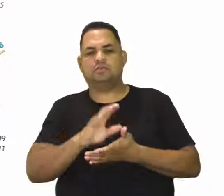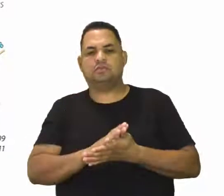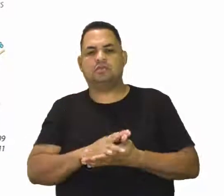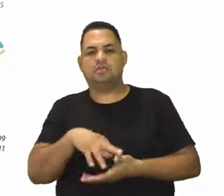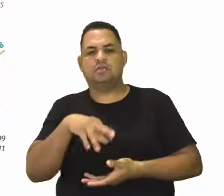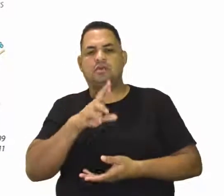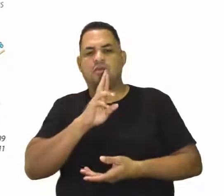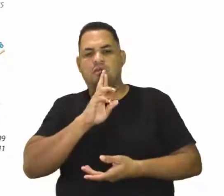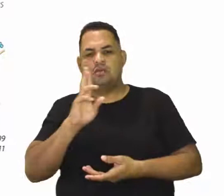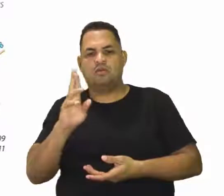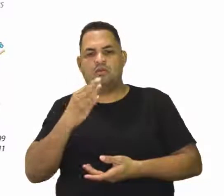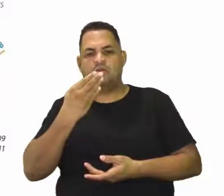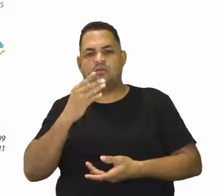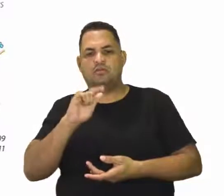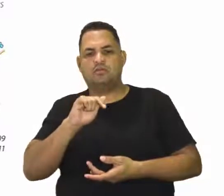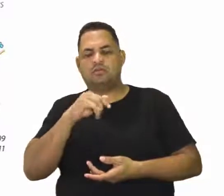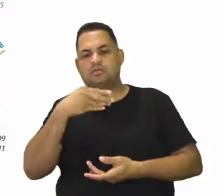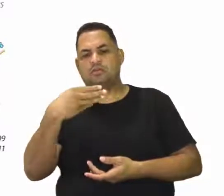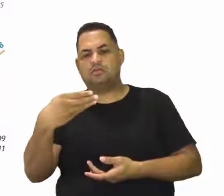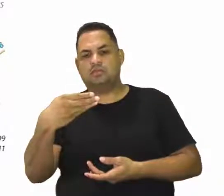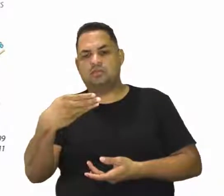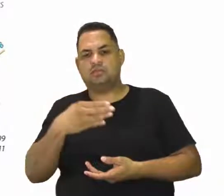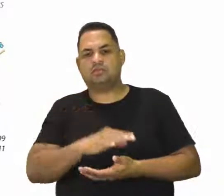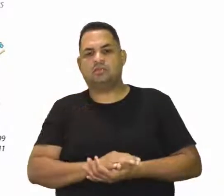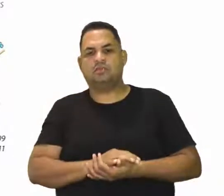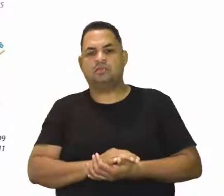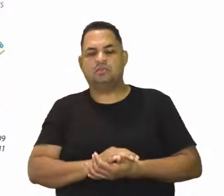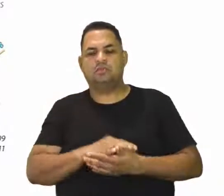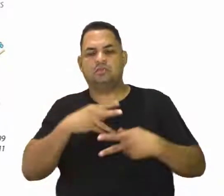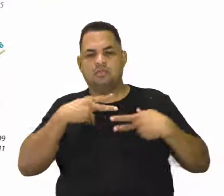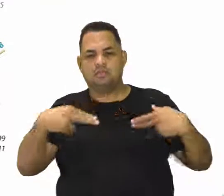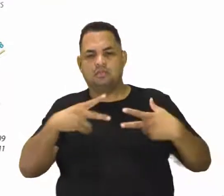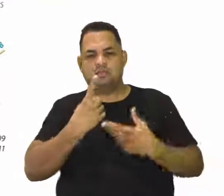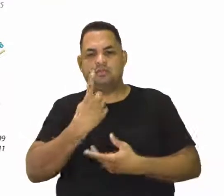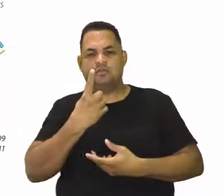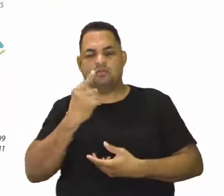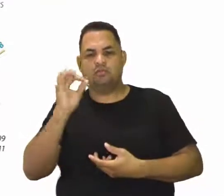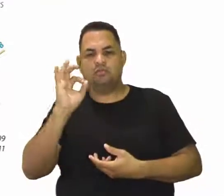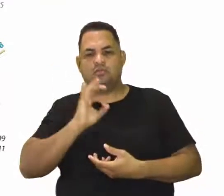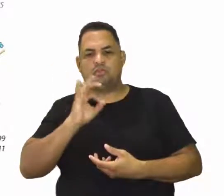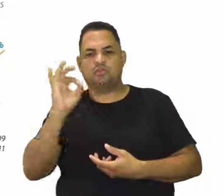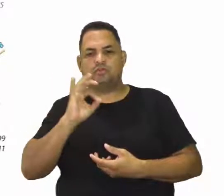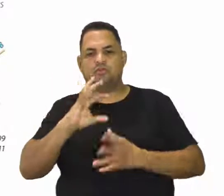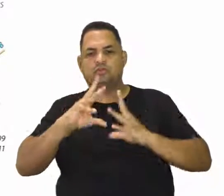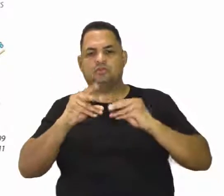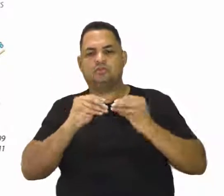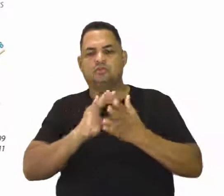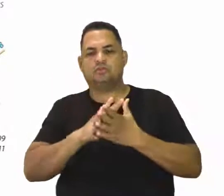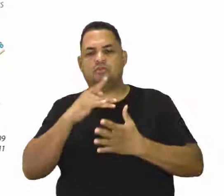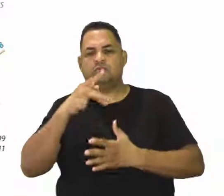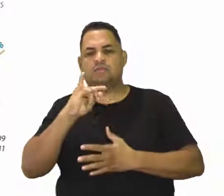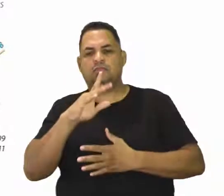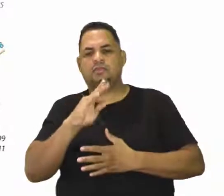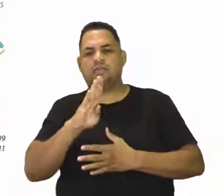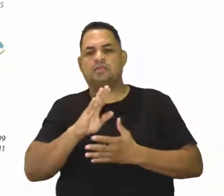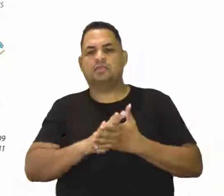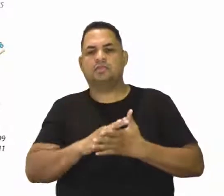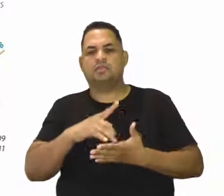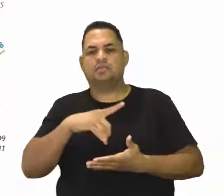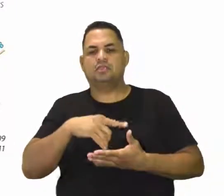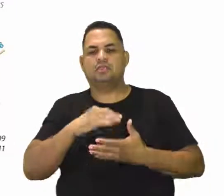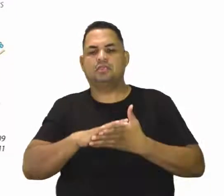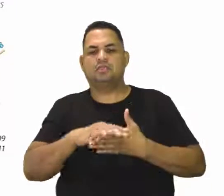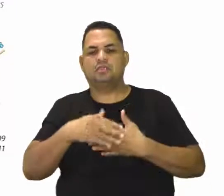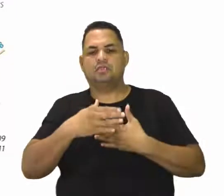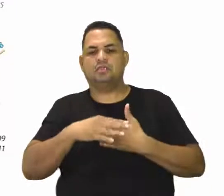a Rússia 4.3 o Japão um por cento de todo o produto interno bruto aí